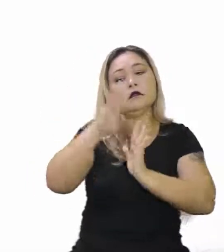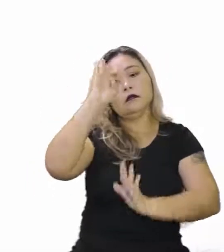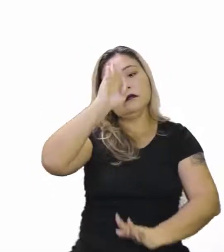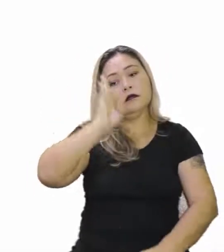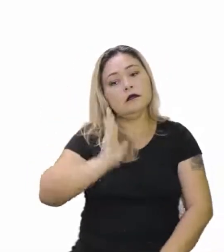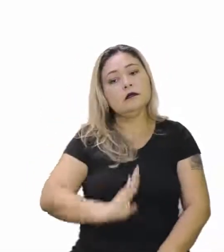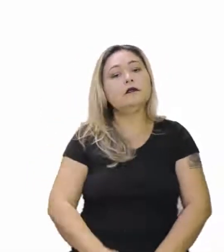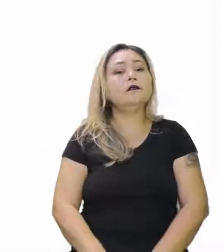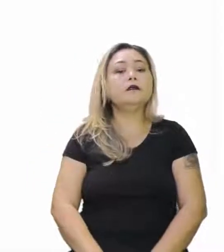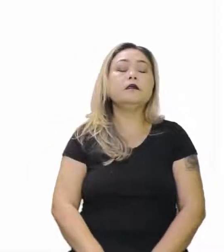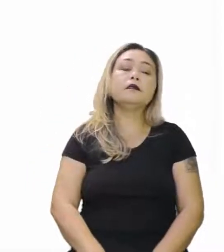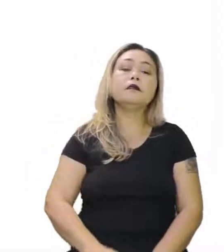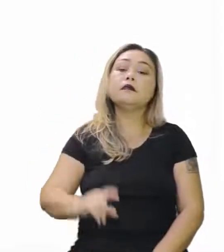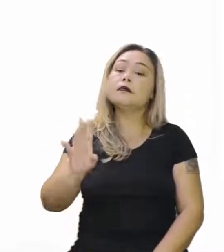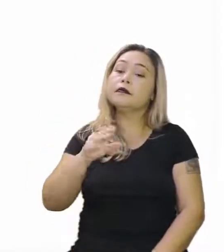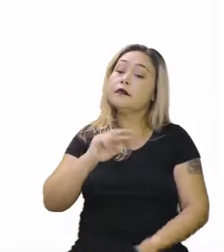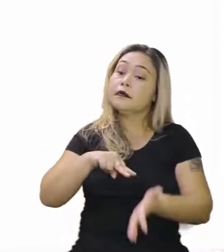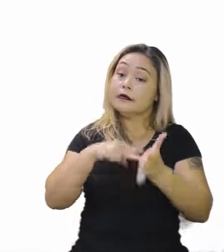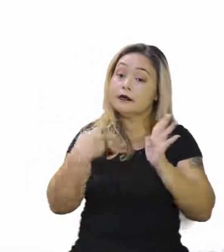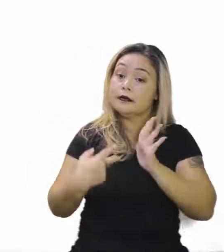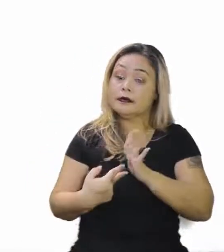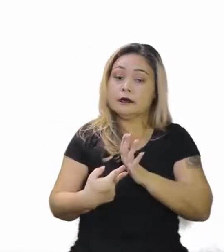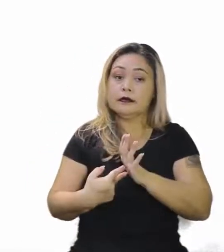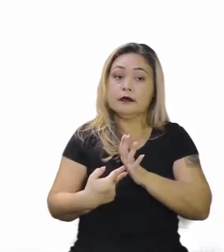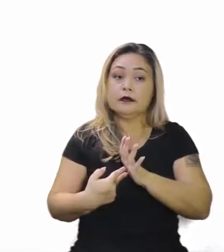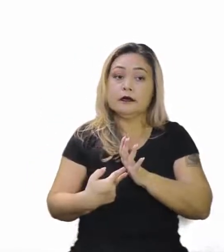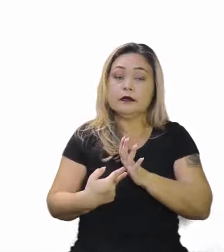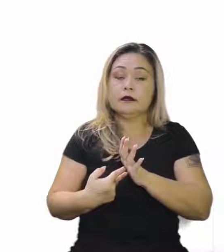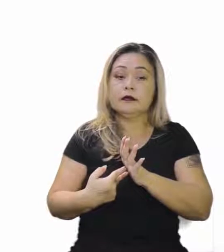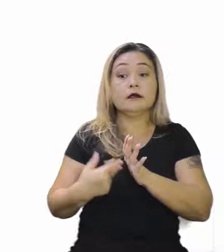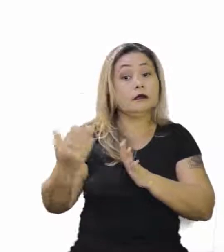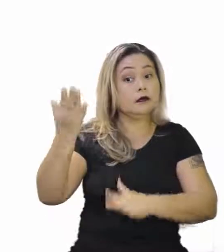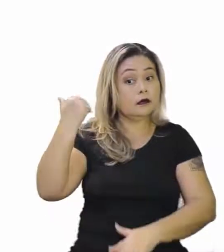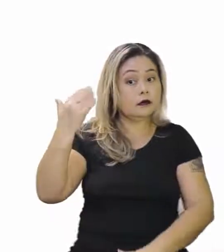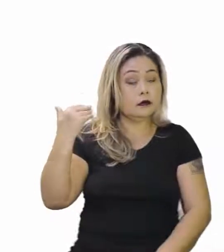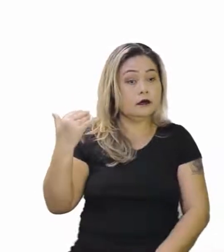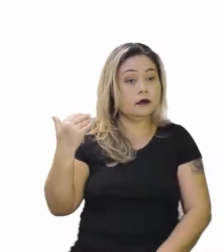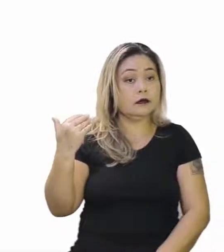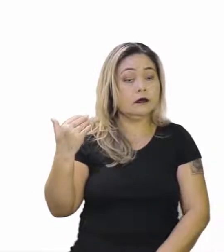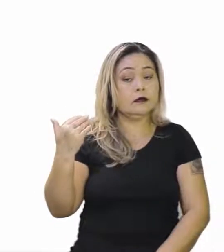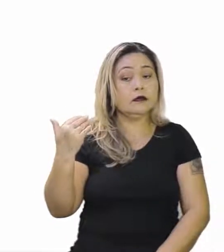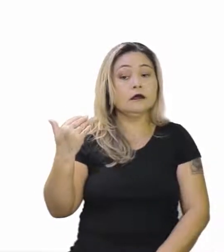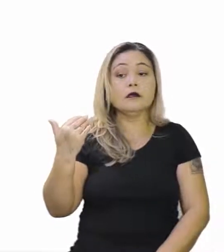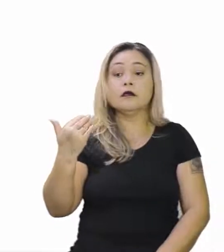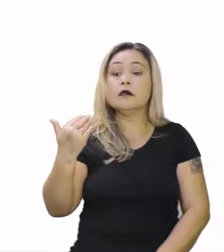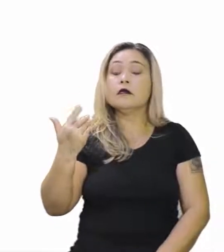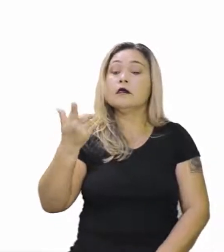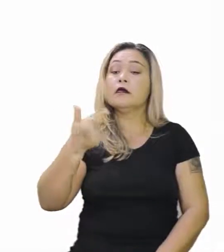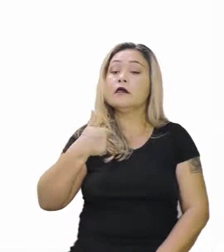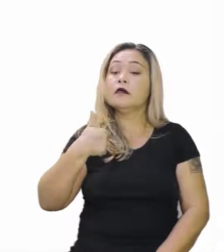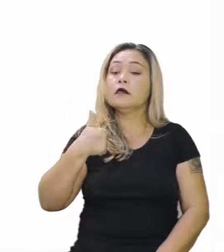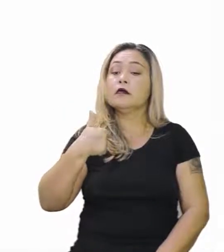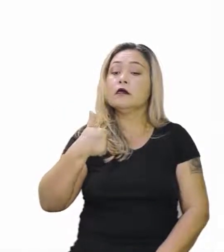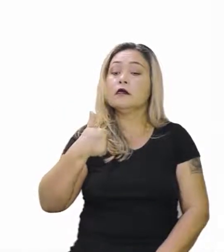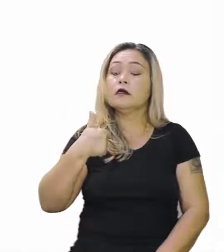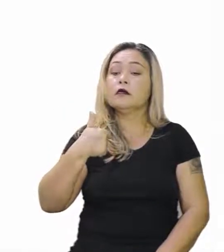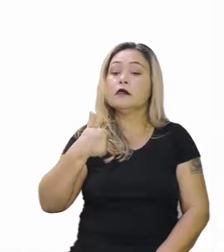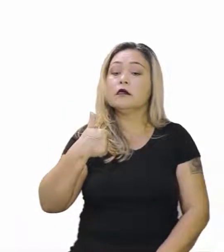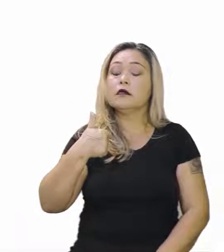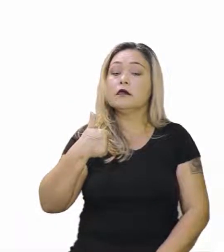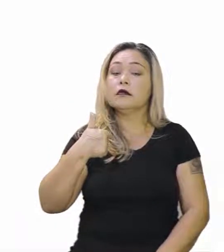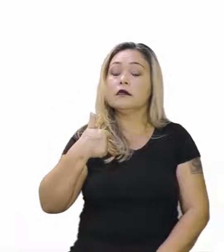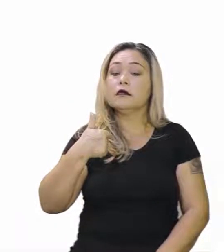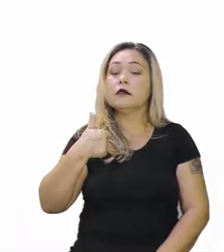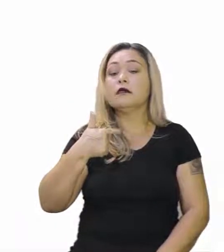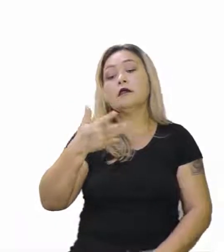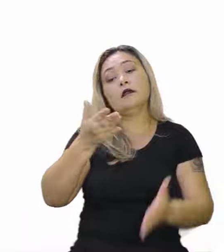é agora brasileiro. Isso quer dizer que, na época, a produção de